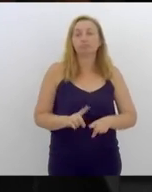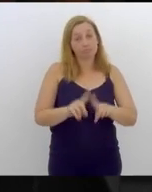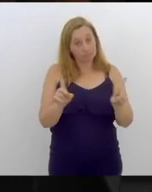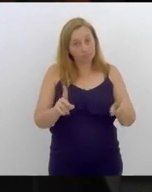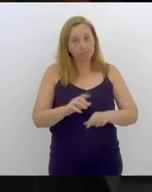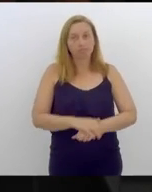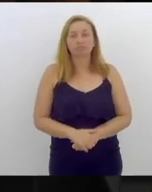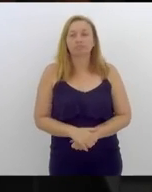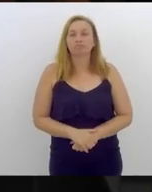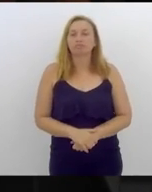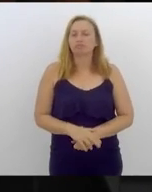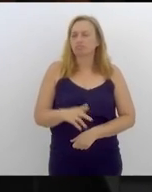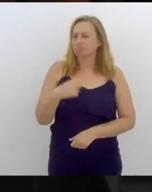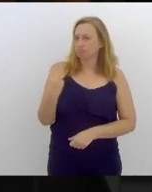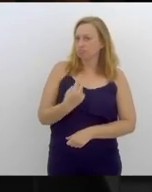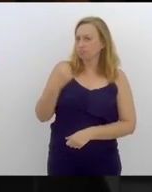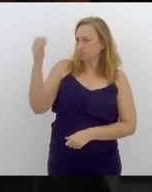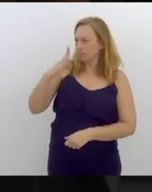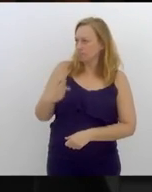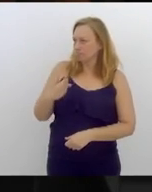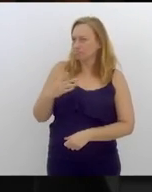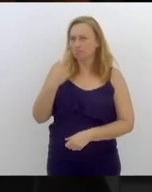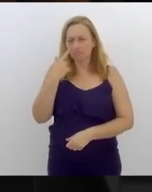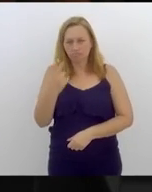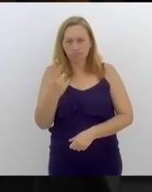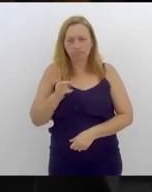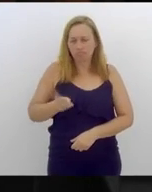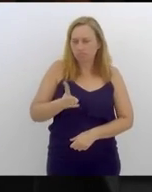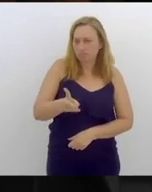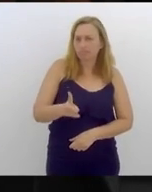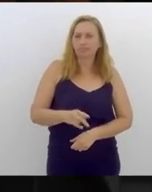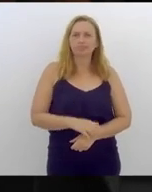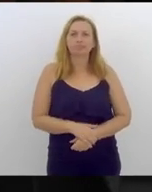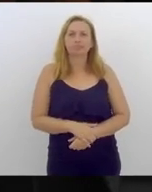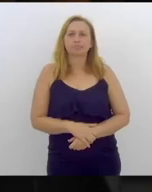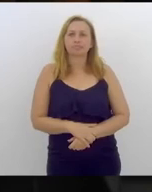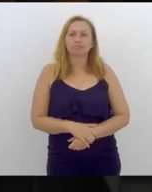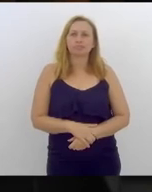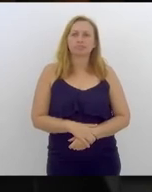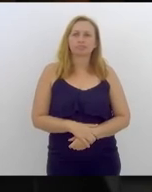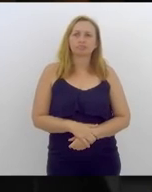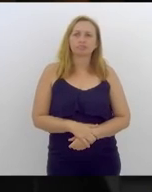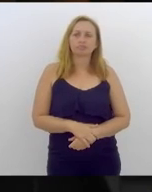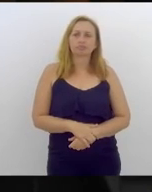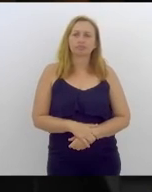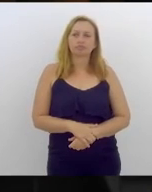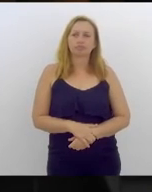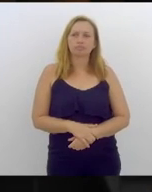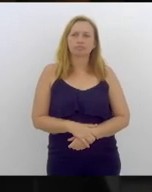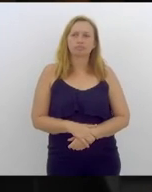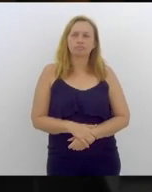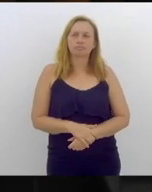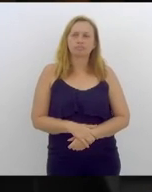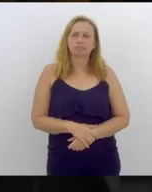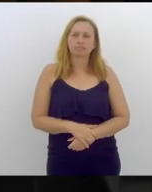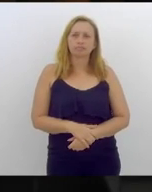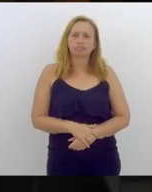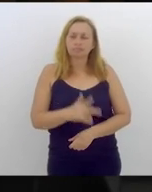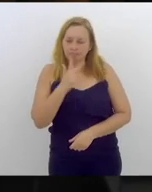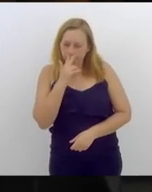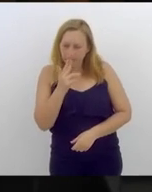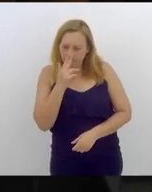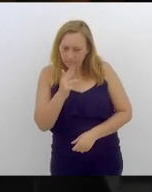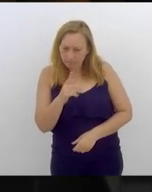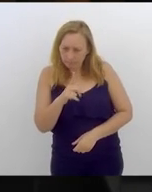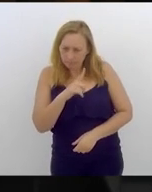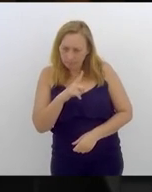como a gente no Brasil descobre constantemente que fundo do poço sempre parece ter um alçapão